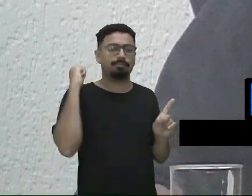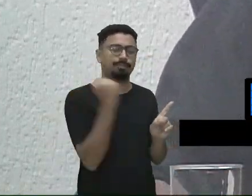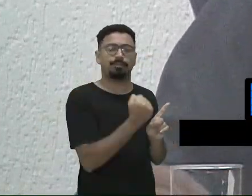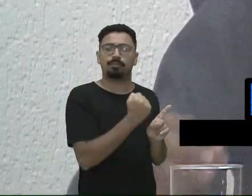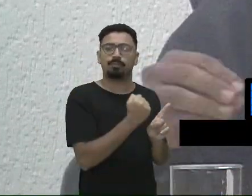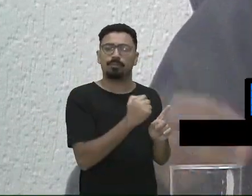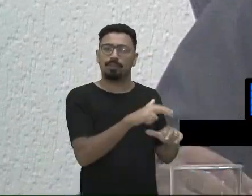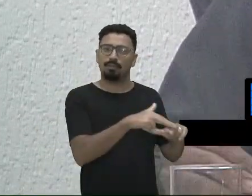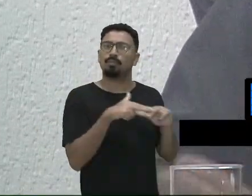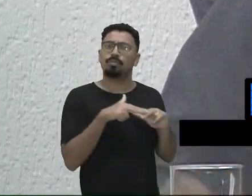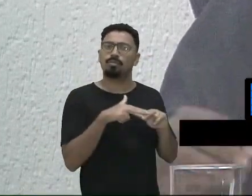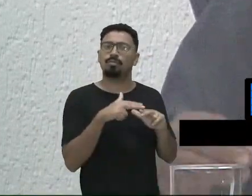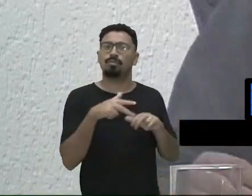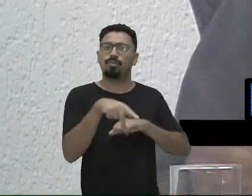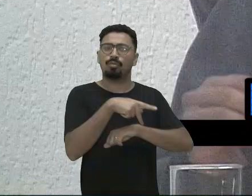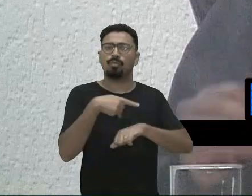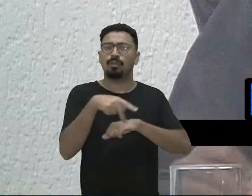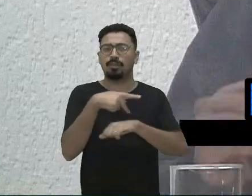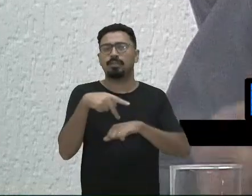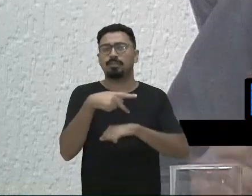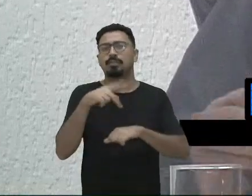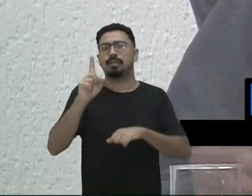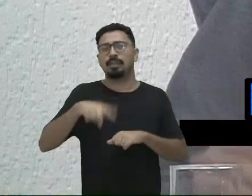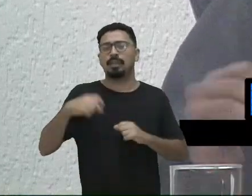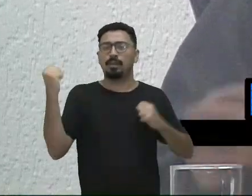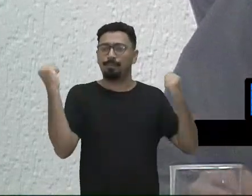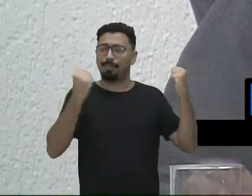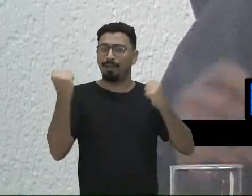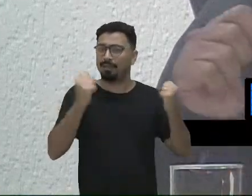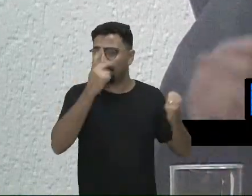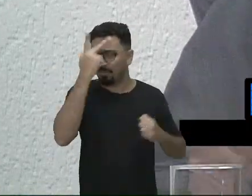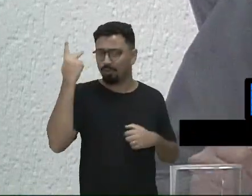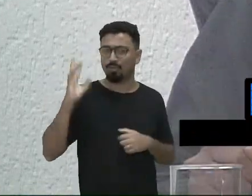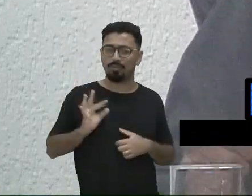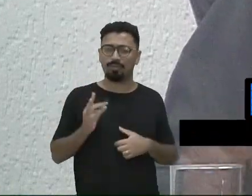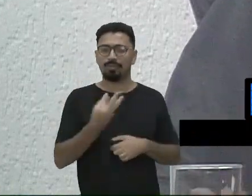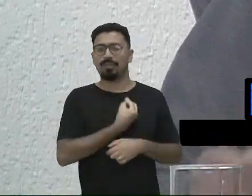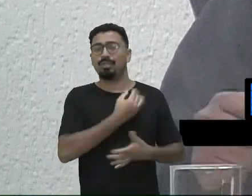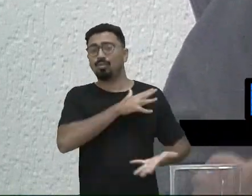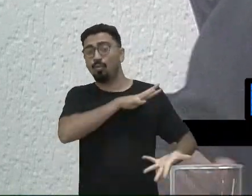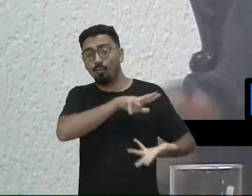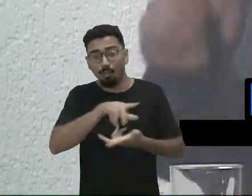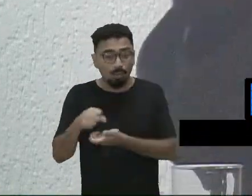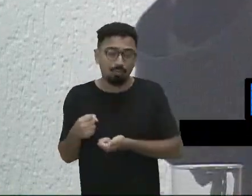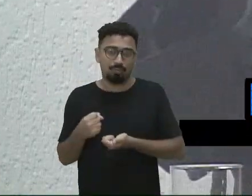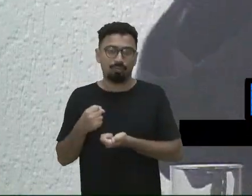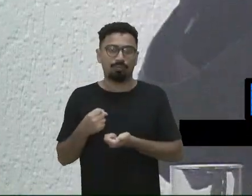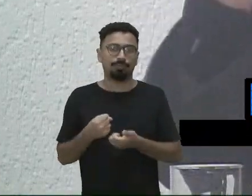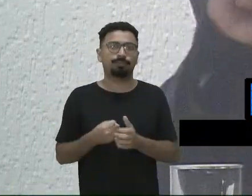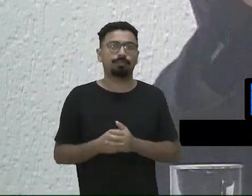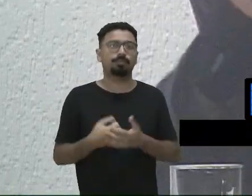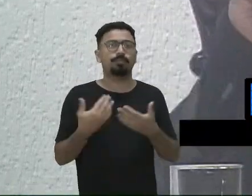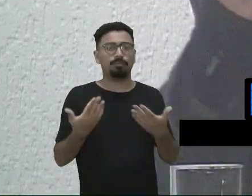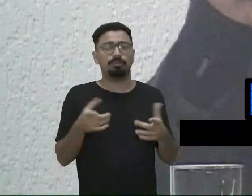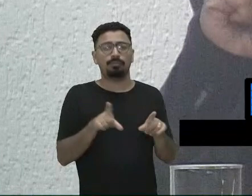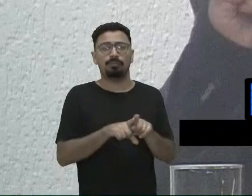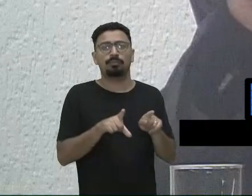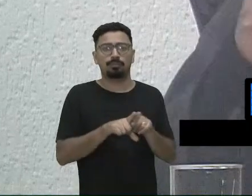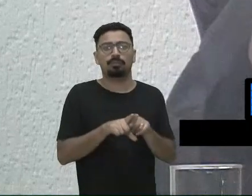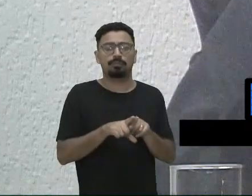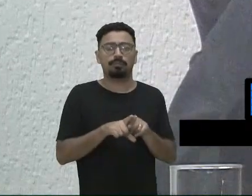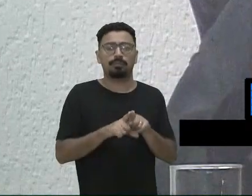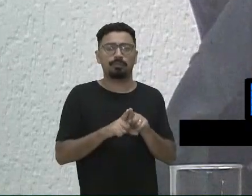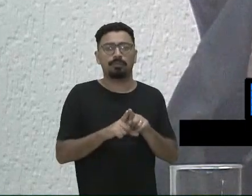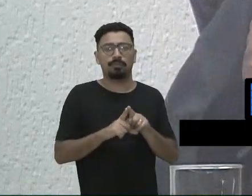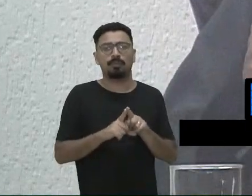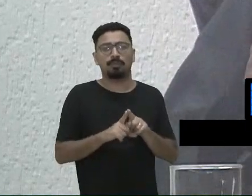é à toa que nosso país é o país que mais mata as pessoas trans no mundo. Então, quero, como Alice, saudar todas as pessoas que